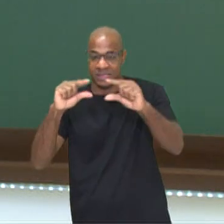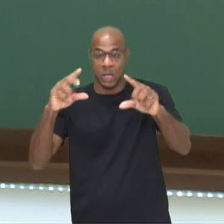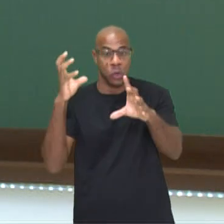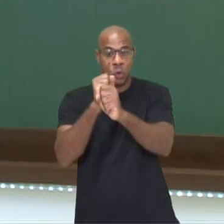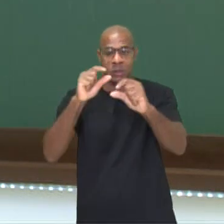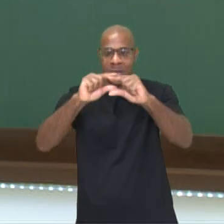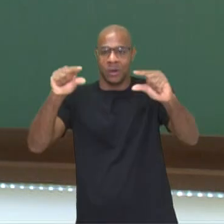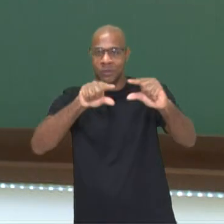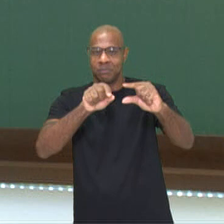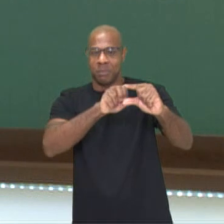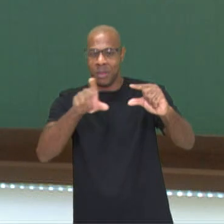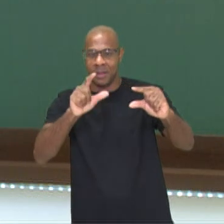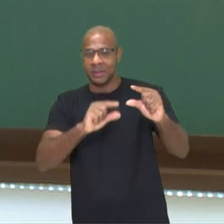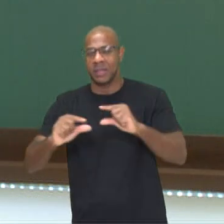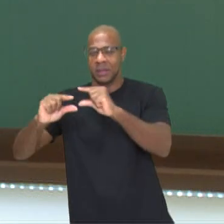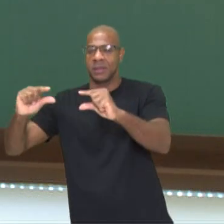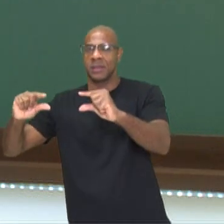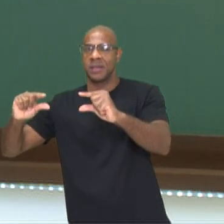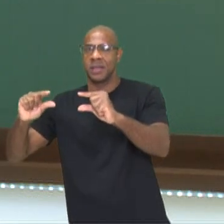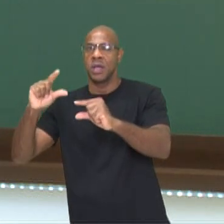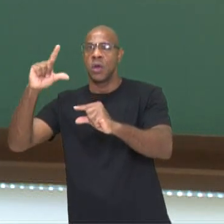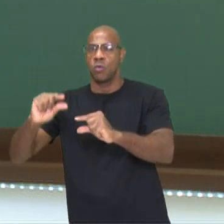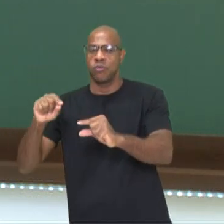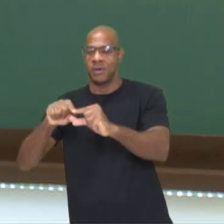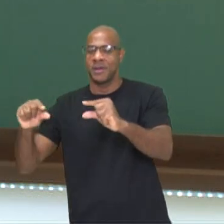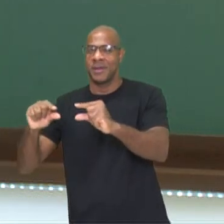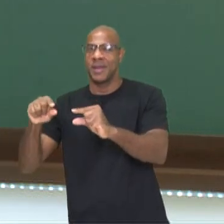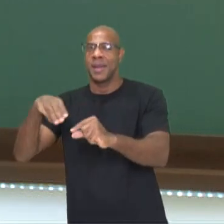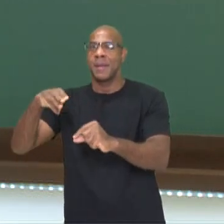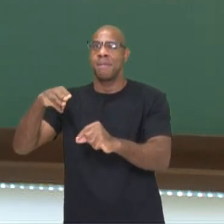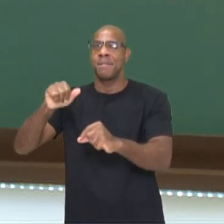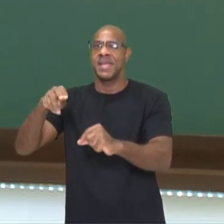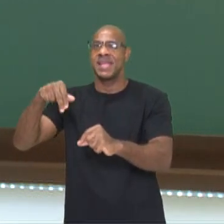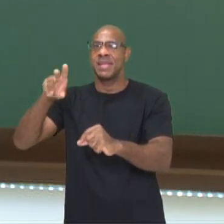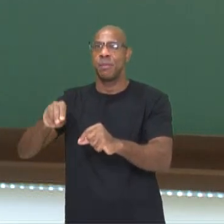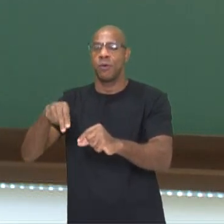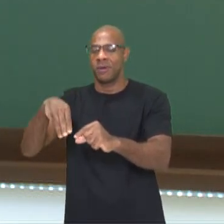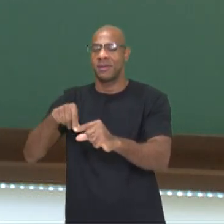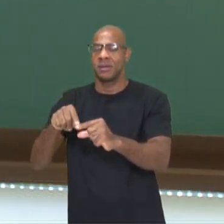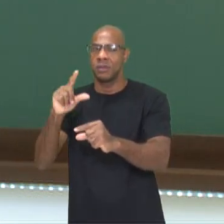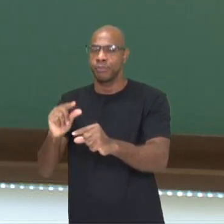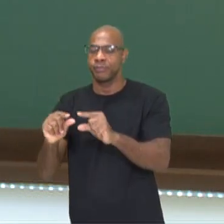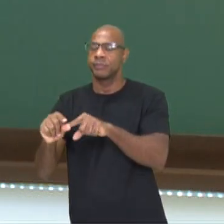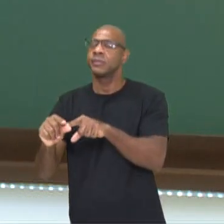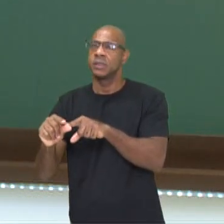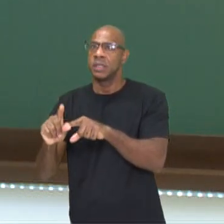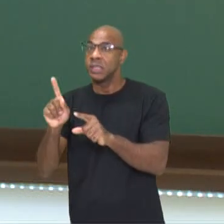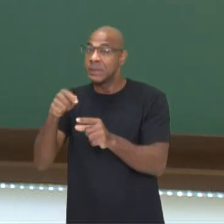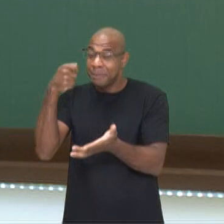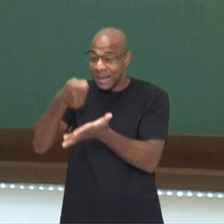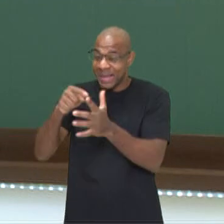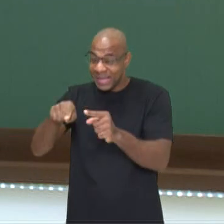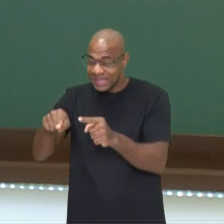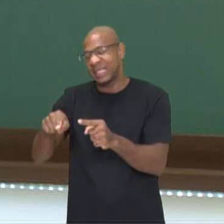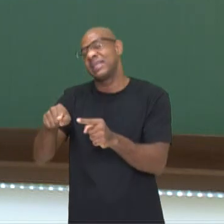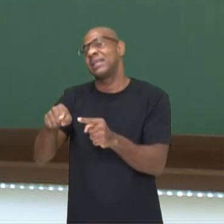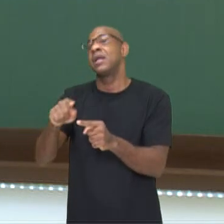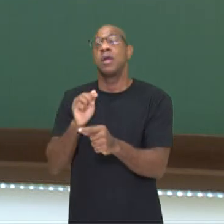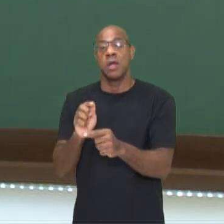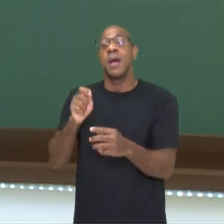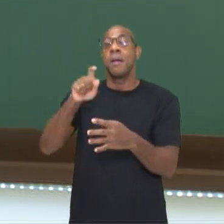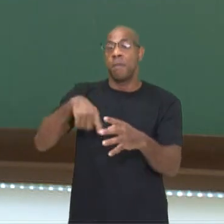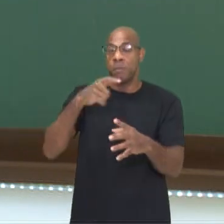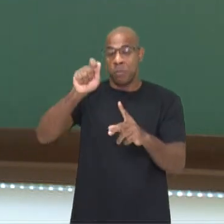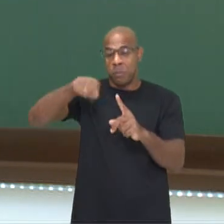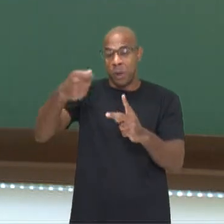já ouviu falar do pagamento mínimo do cartão de crédito. O pagamento mínimo do cartão tem sim muito juros, então tem que tomar muito